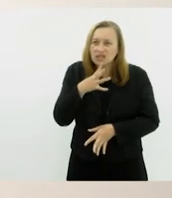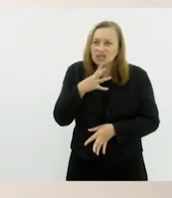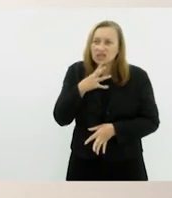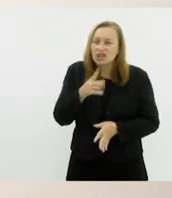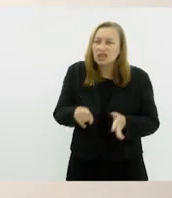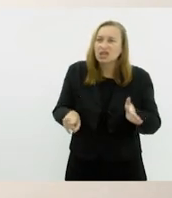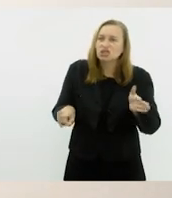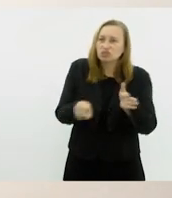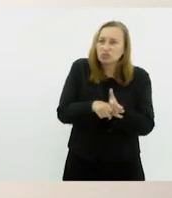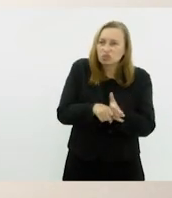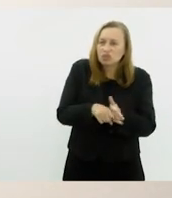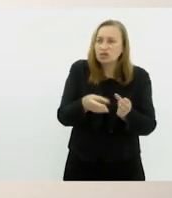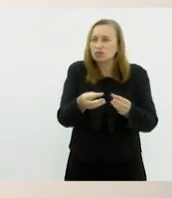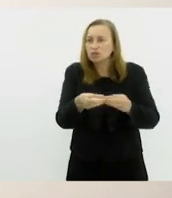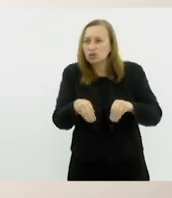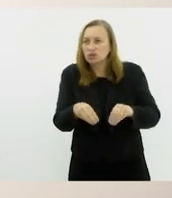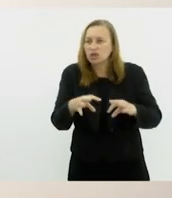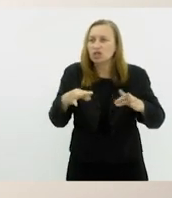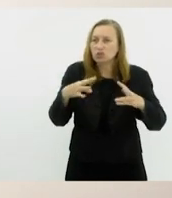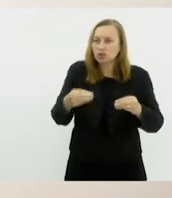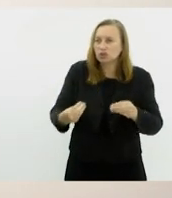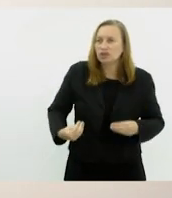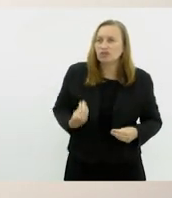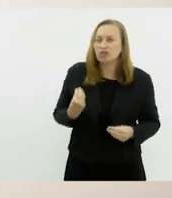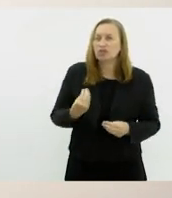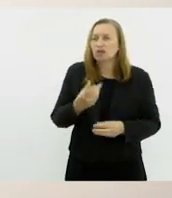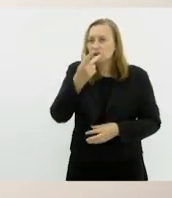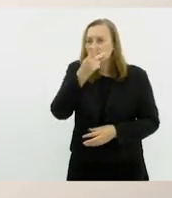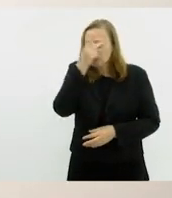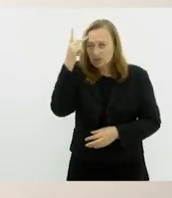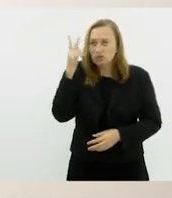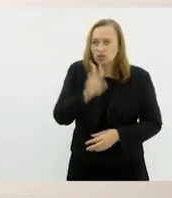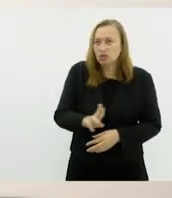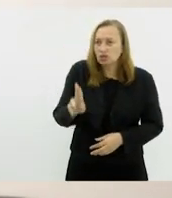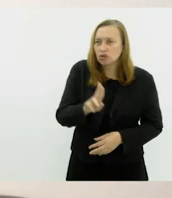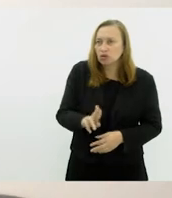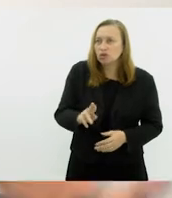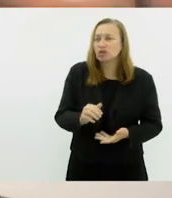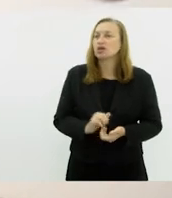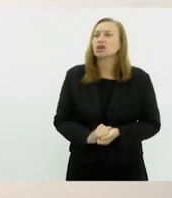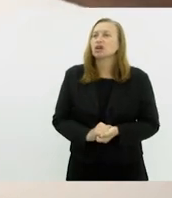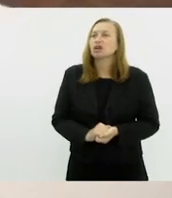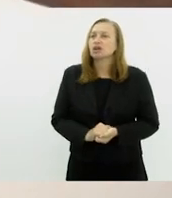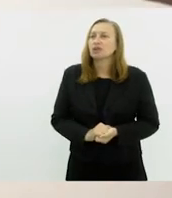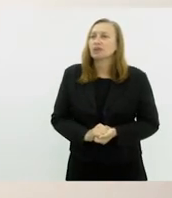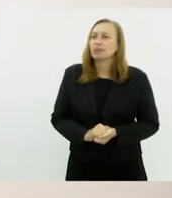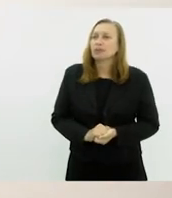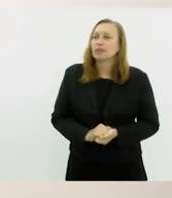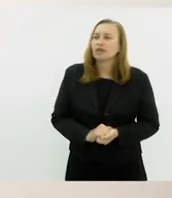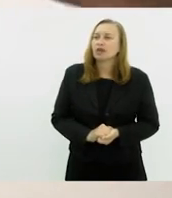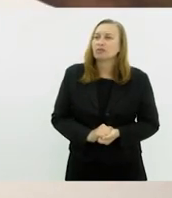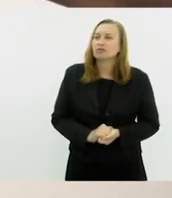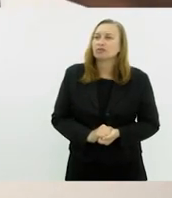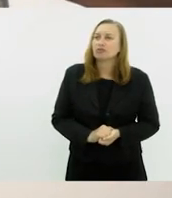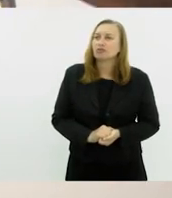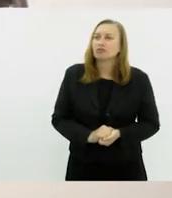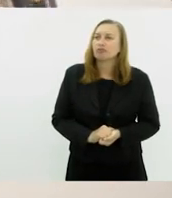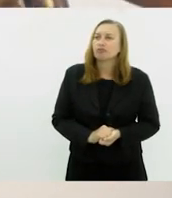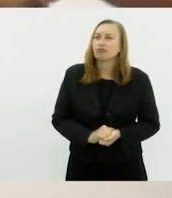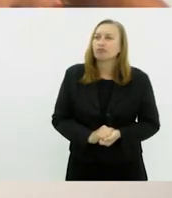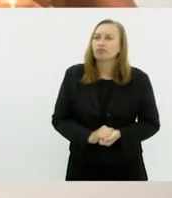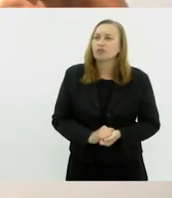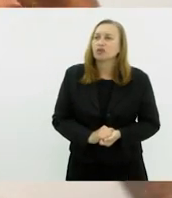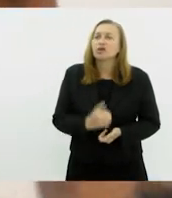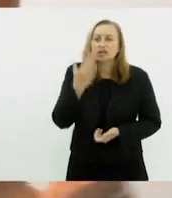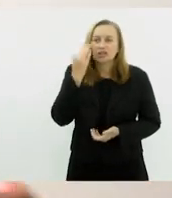redução de danos é tudo na vida de um usuário é como a redução de danos que a gente sabe o que tá